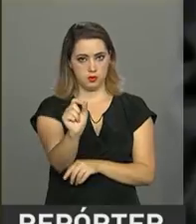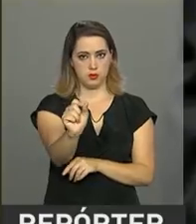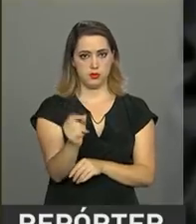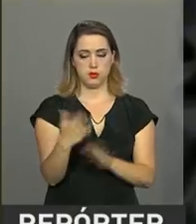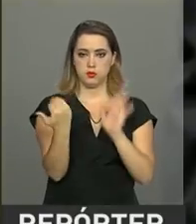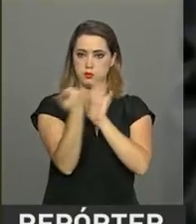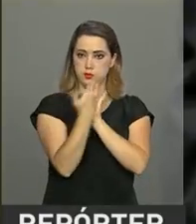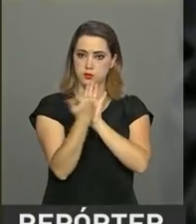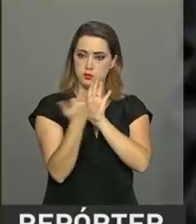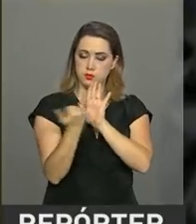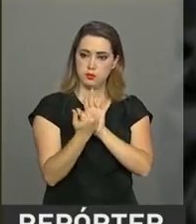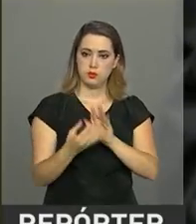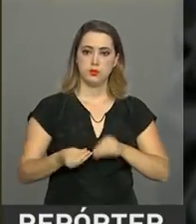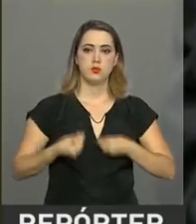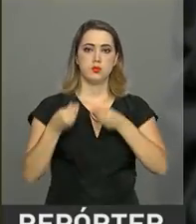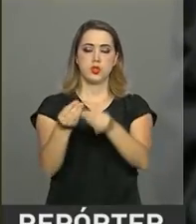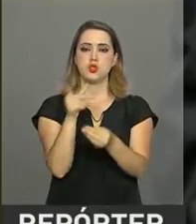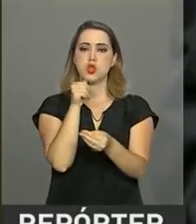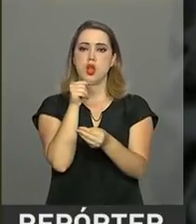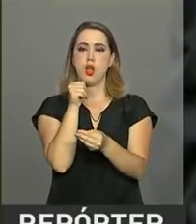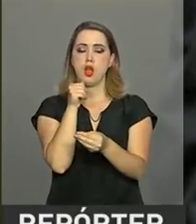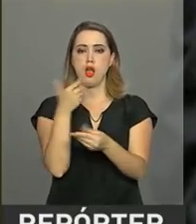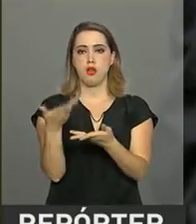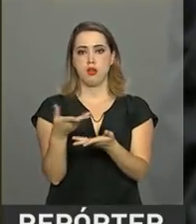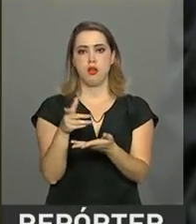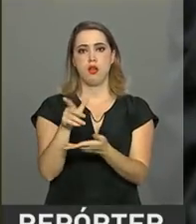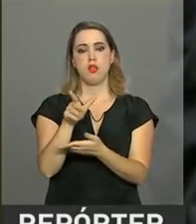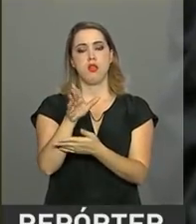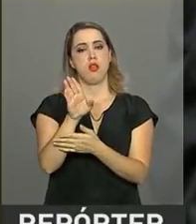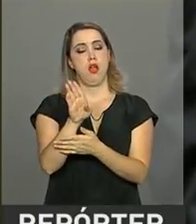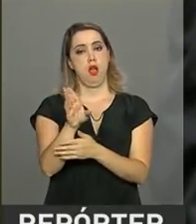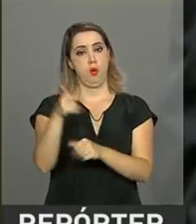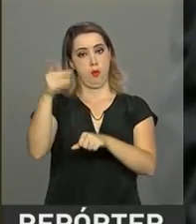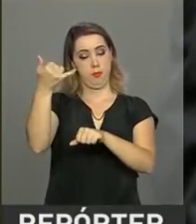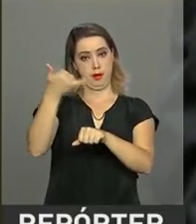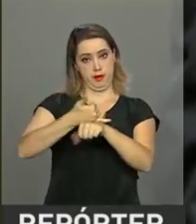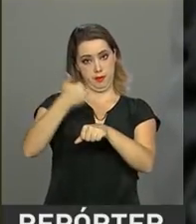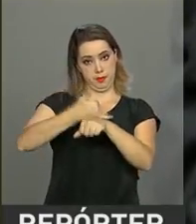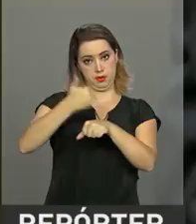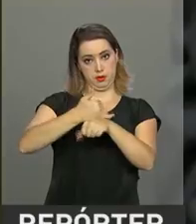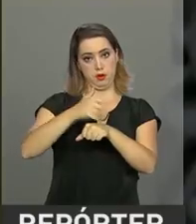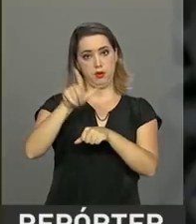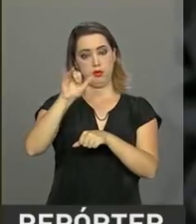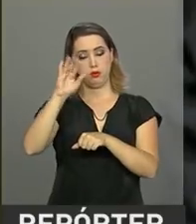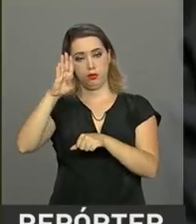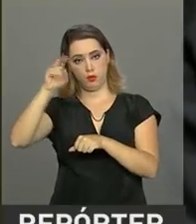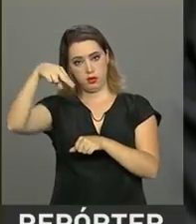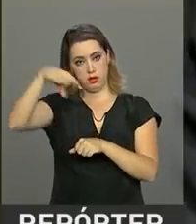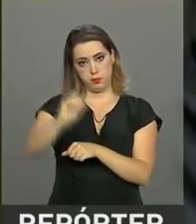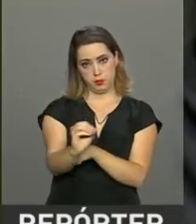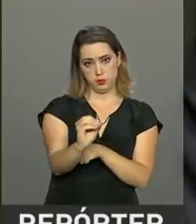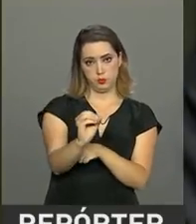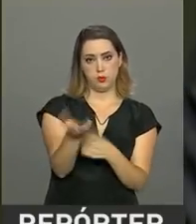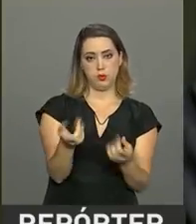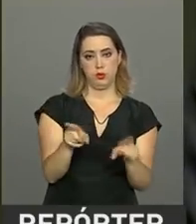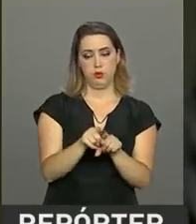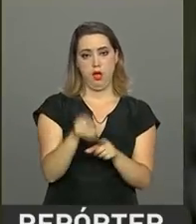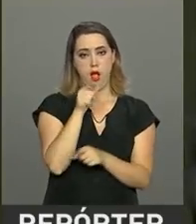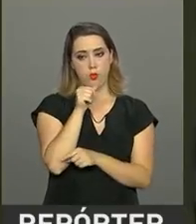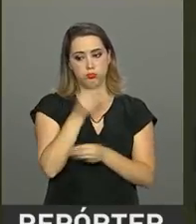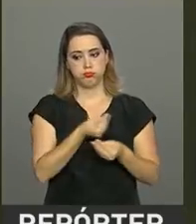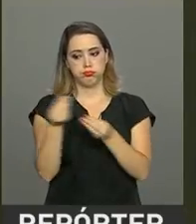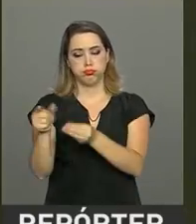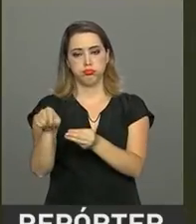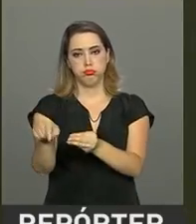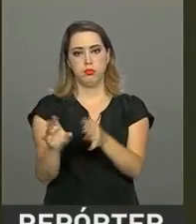execução para fornecimento de água potável para beber o que bíblia e entorno a celebração de um acordo para a cooperação